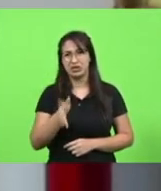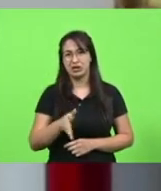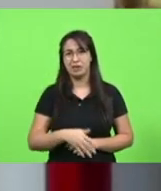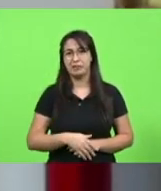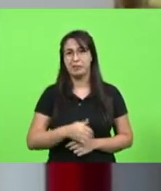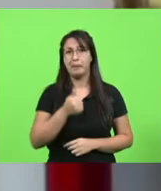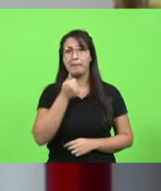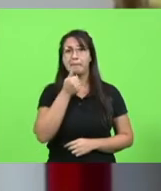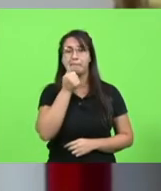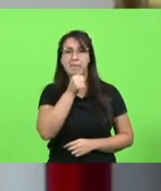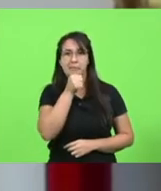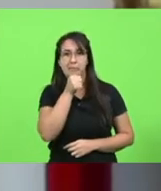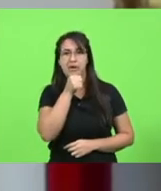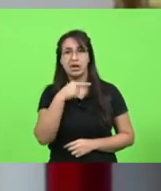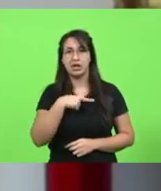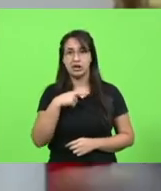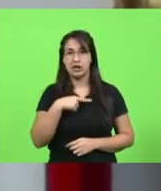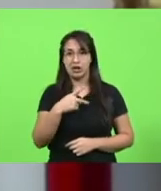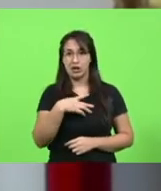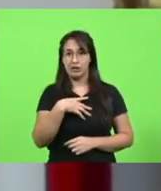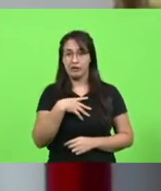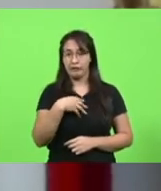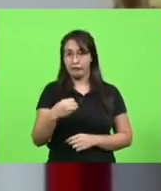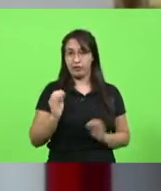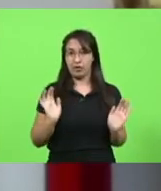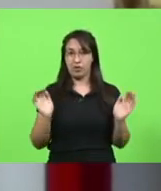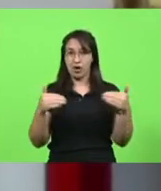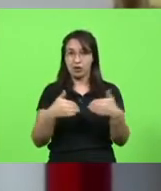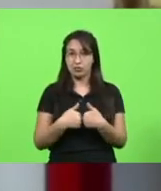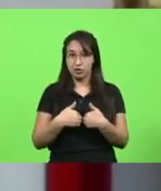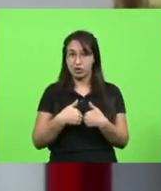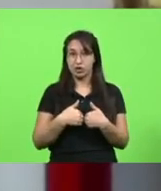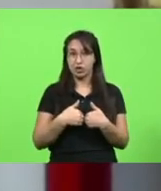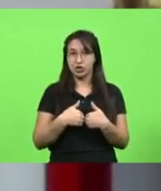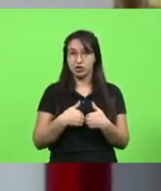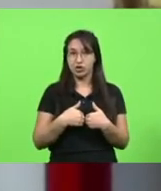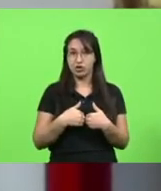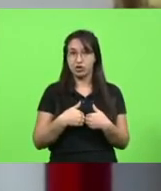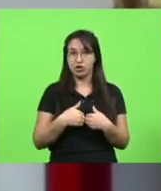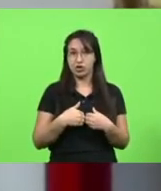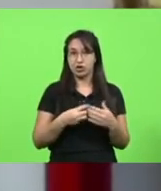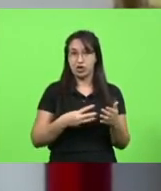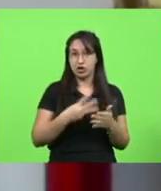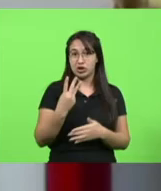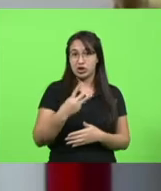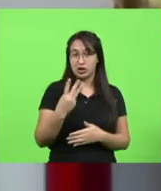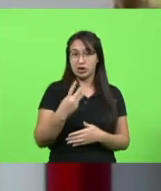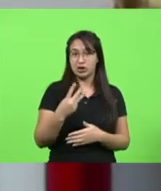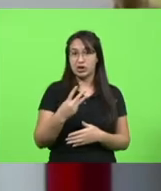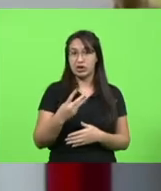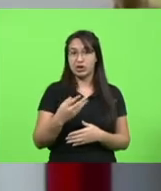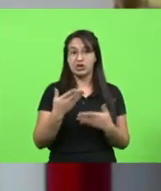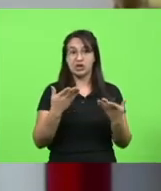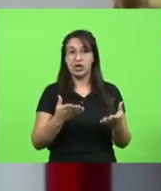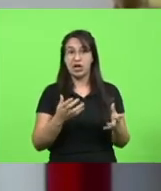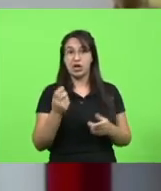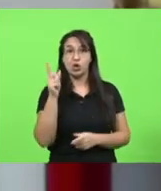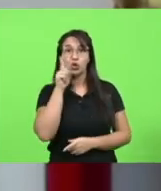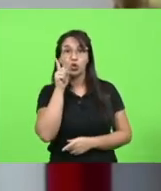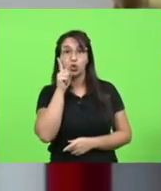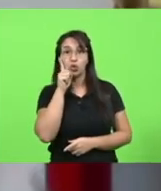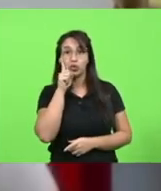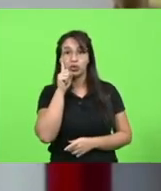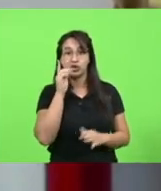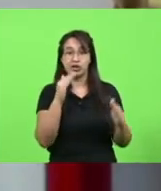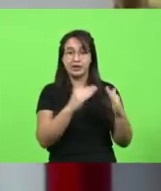um autista nível 3 em casa, está confinado com essa pessoa, de repente